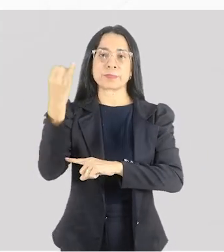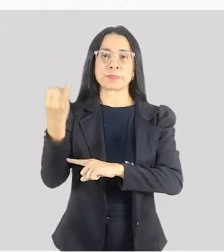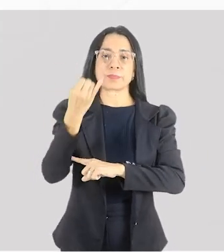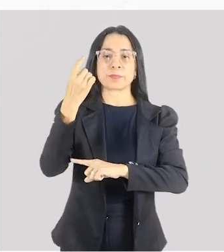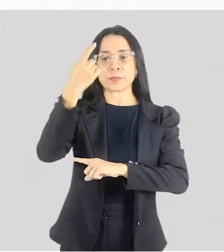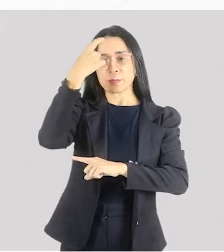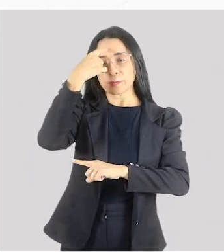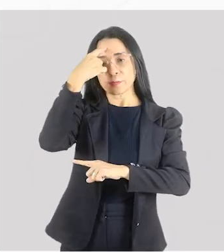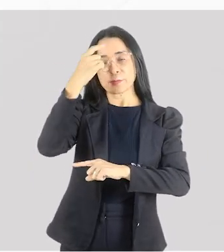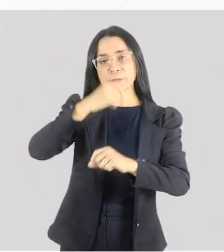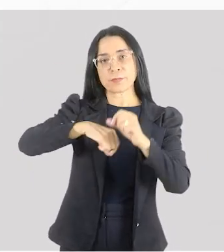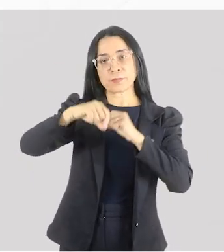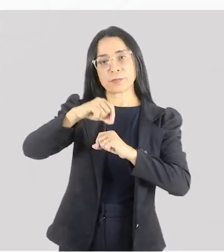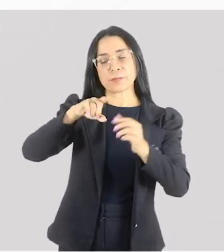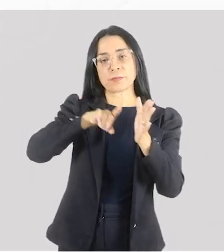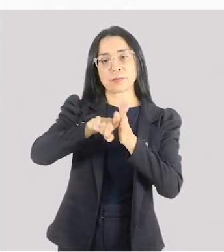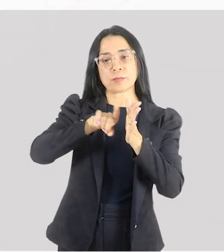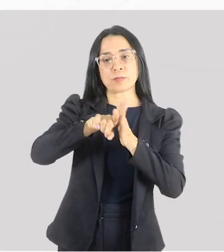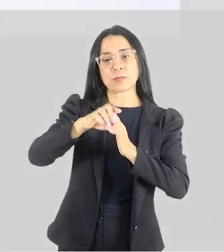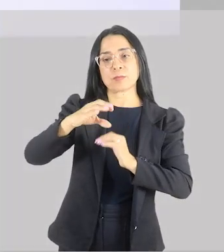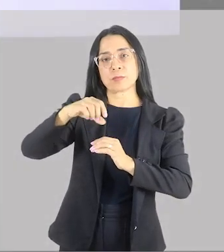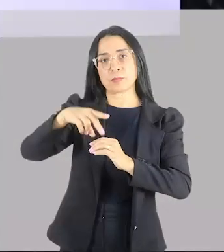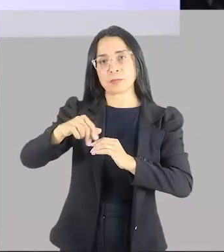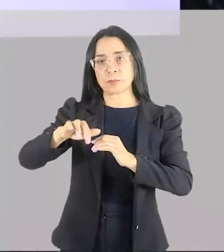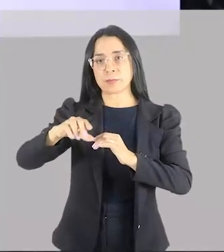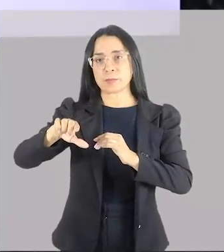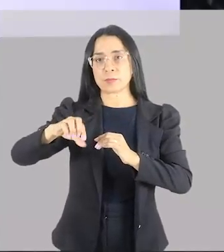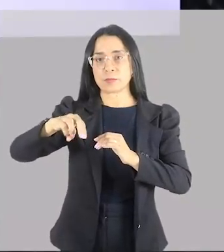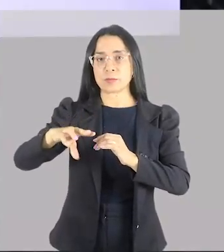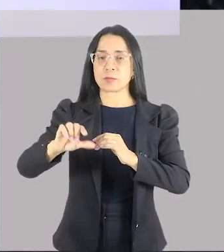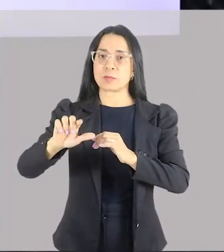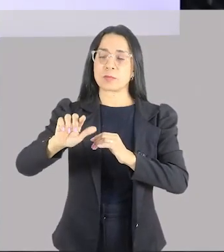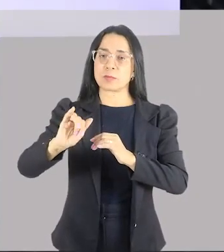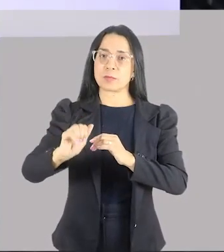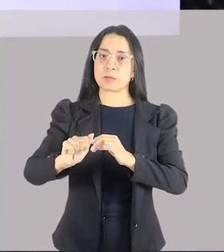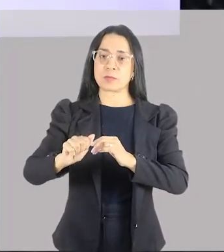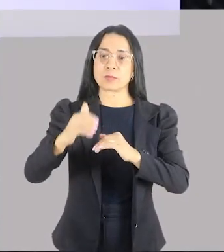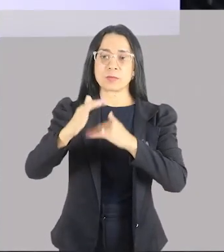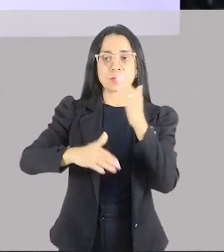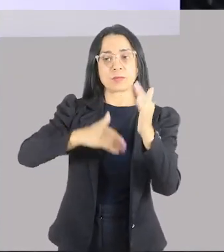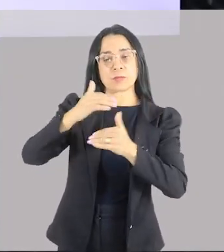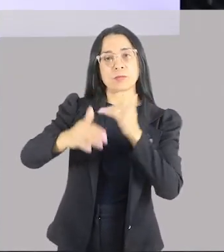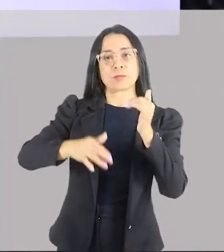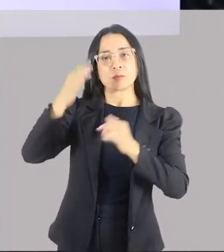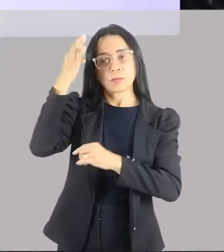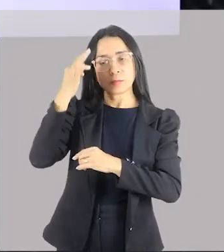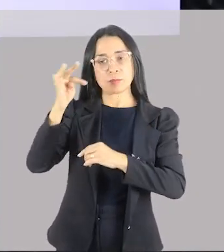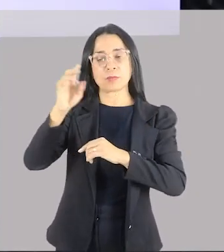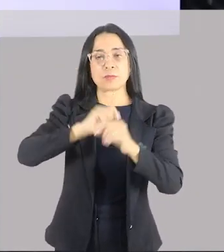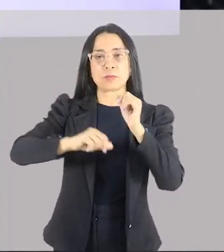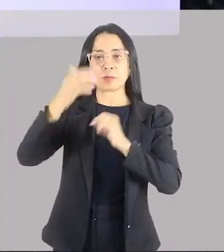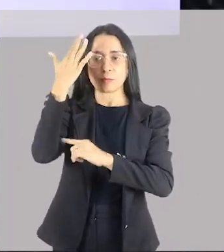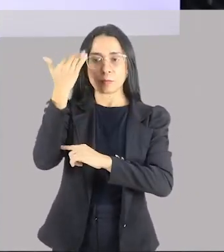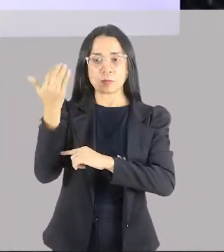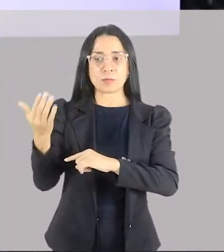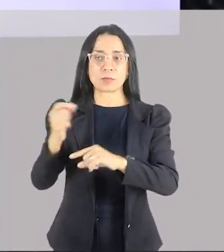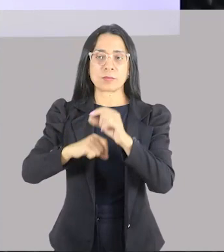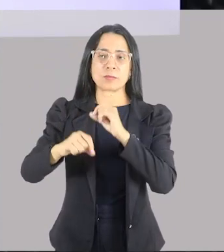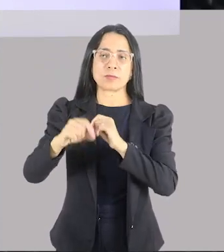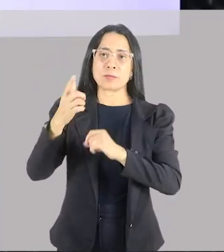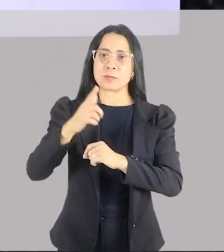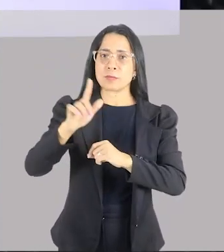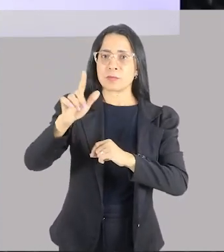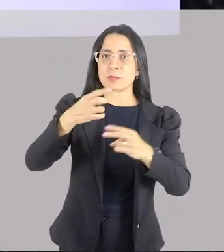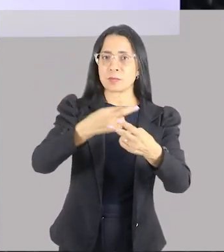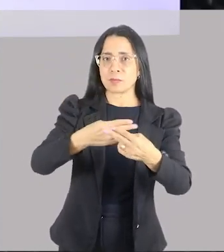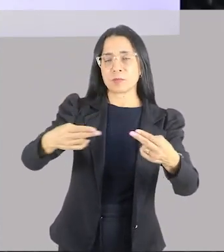do seu pensamento, a questão epistemológica, o desenvolvimento de suas teorias, as suas famosas elocubrações,